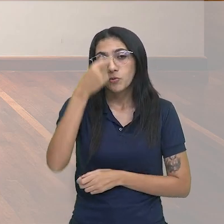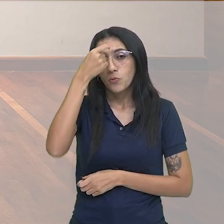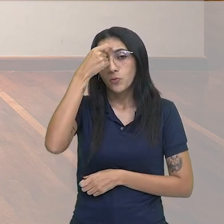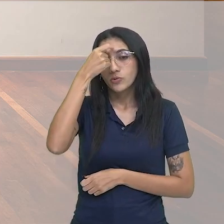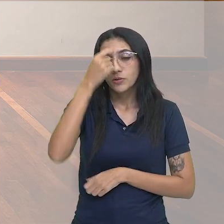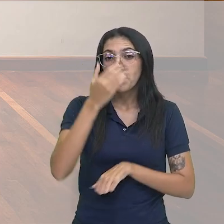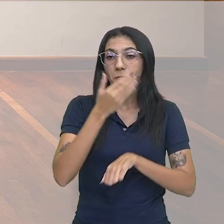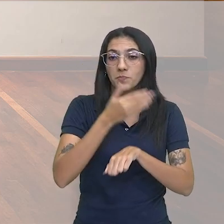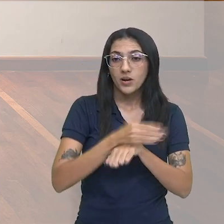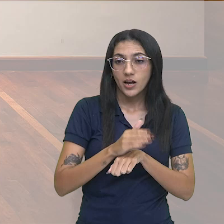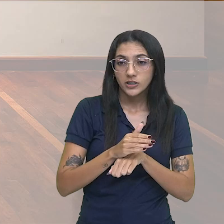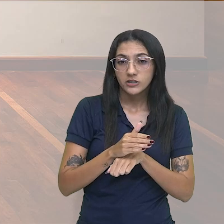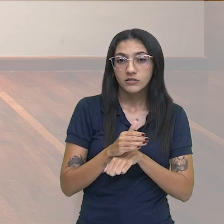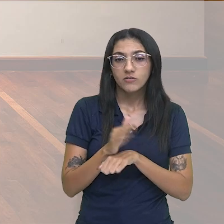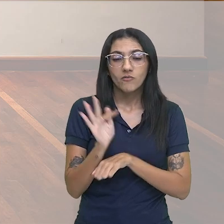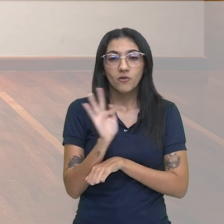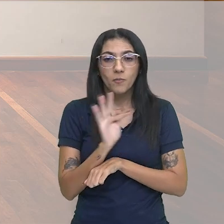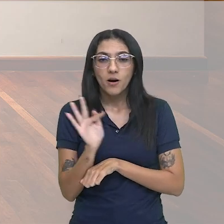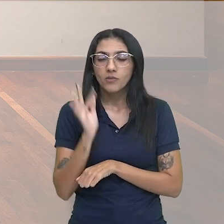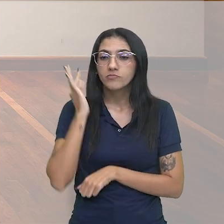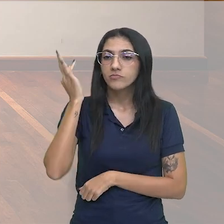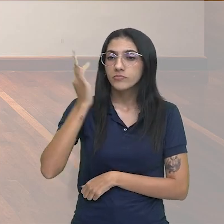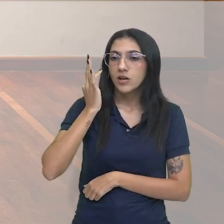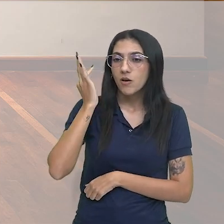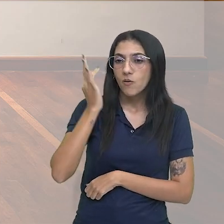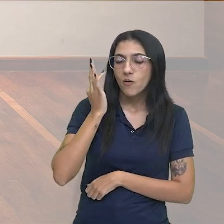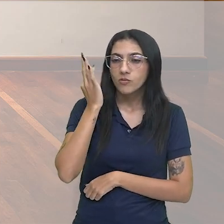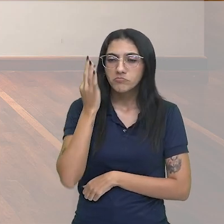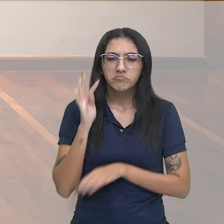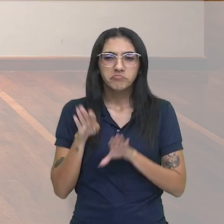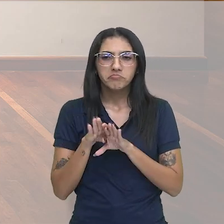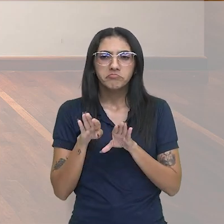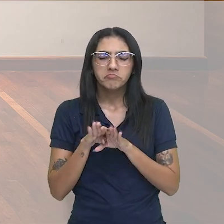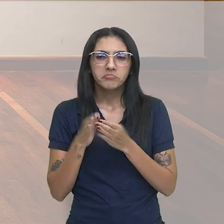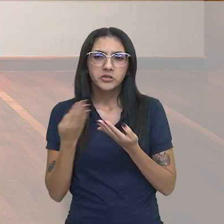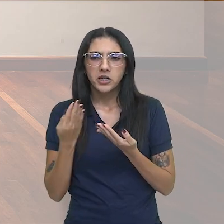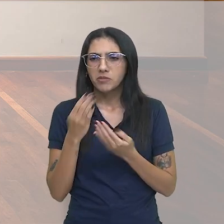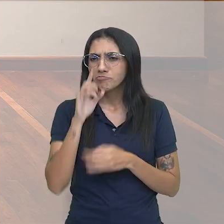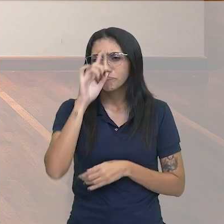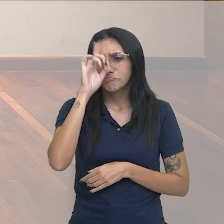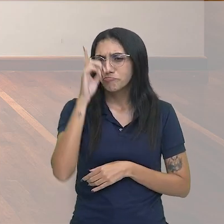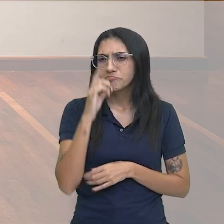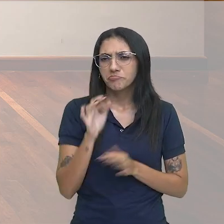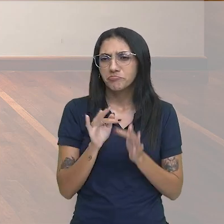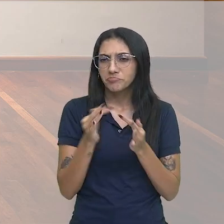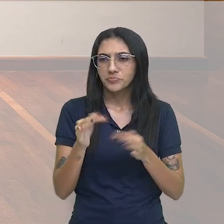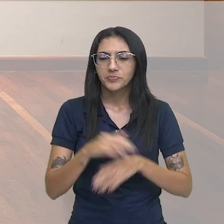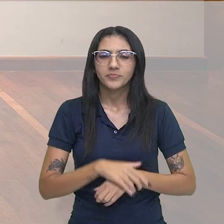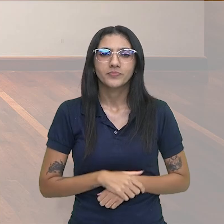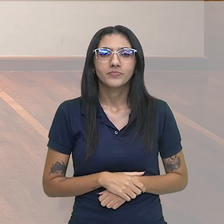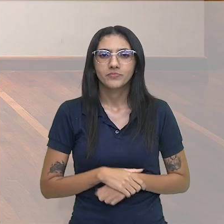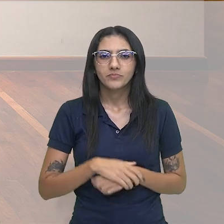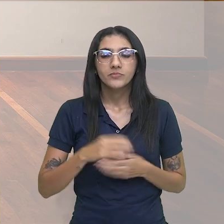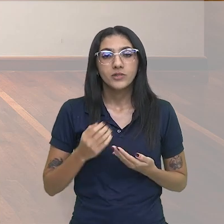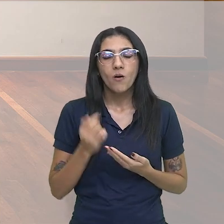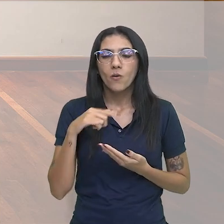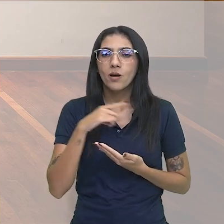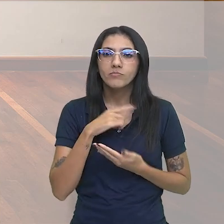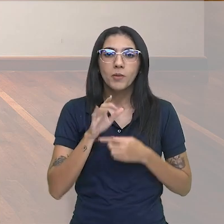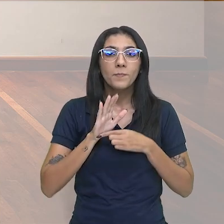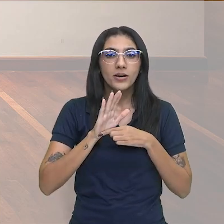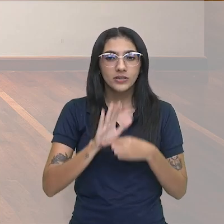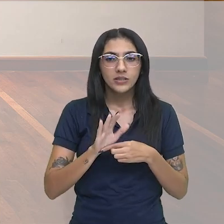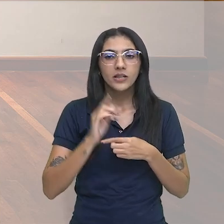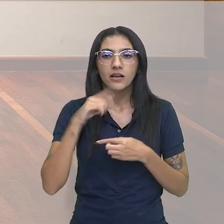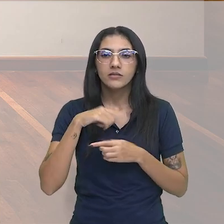racionalidades prática, formal, teórica e substantiva. Então, ele vai trazer